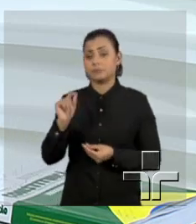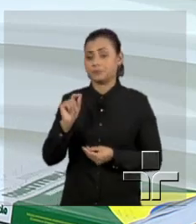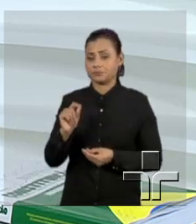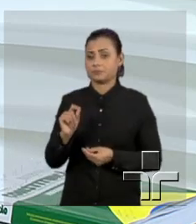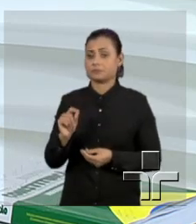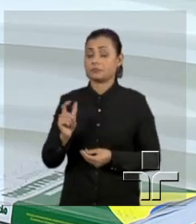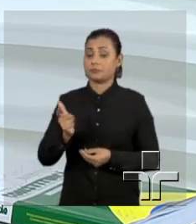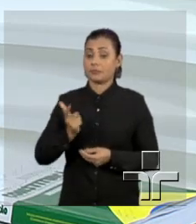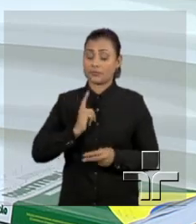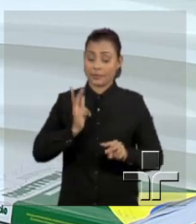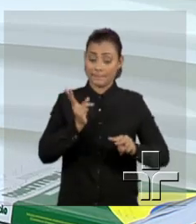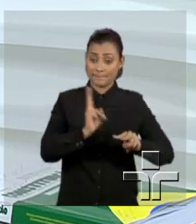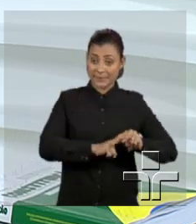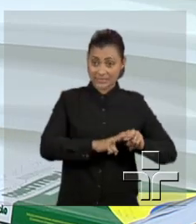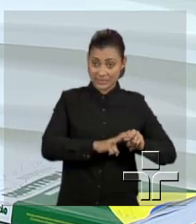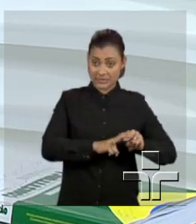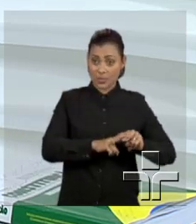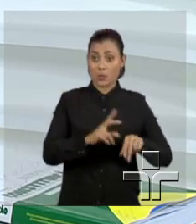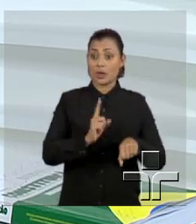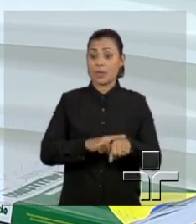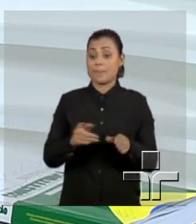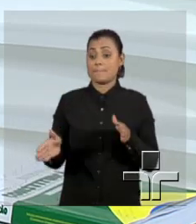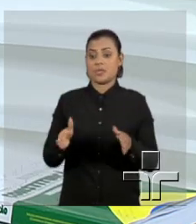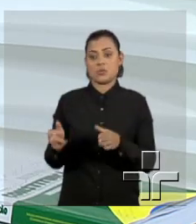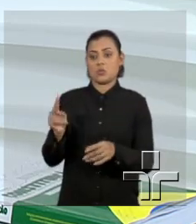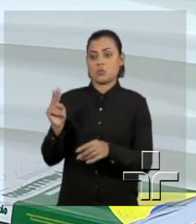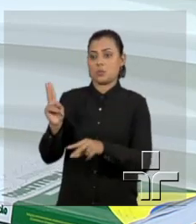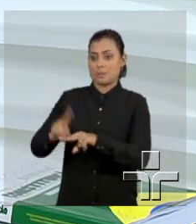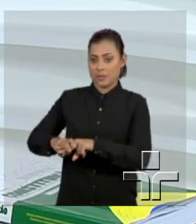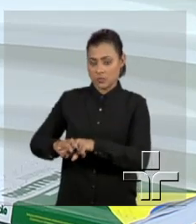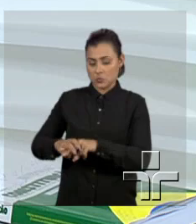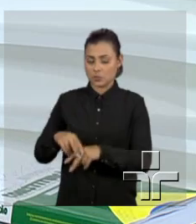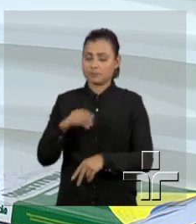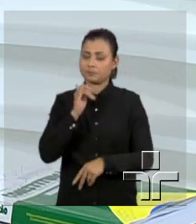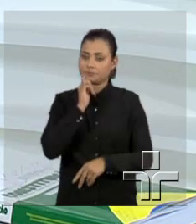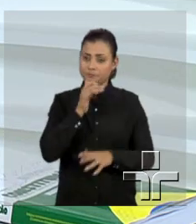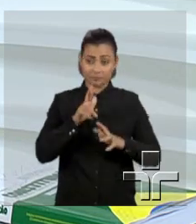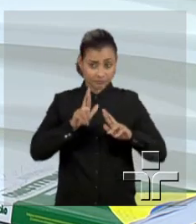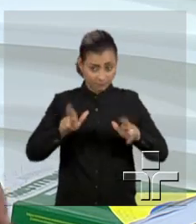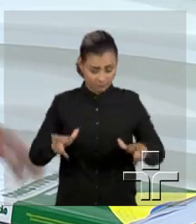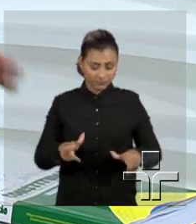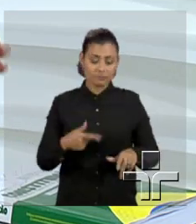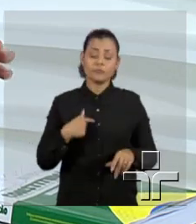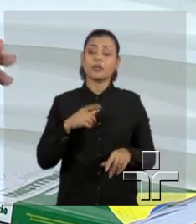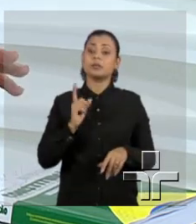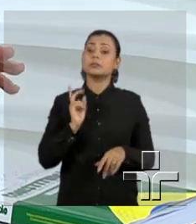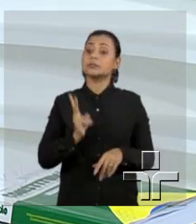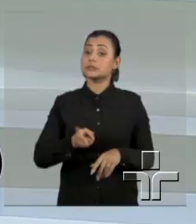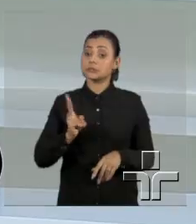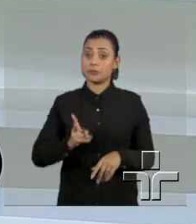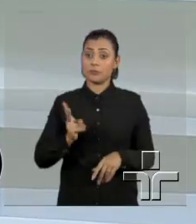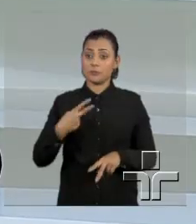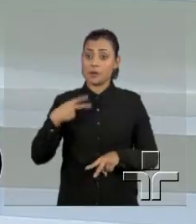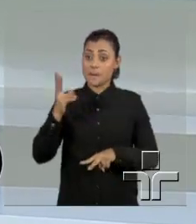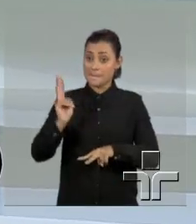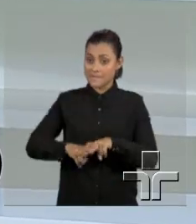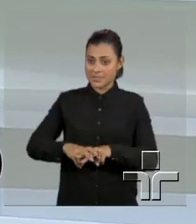diferença entre prisão e pena, né? Toda pena é uma pena privativa de